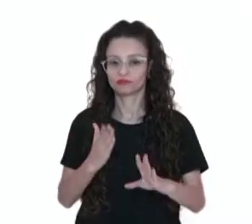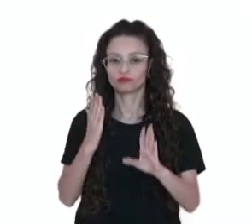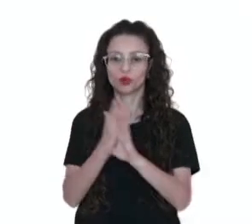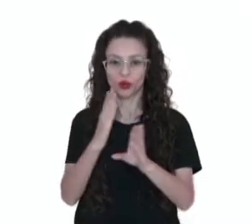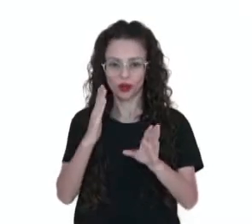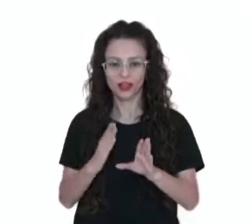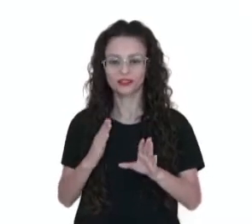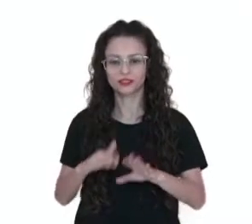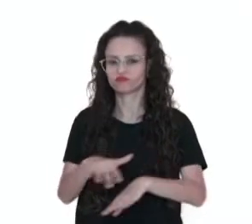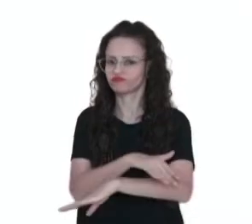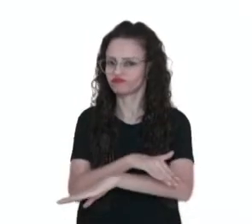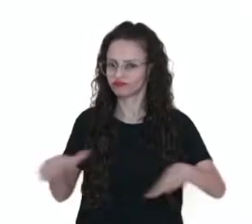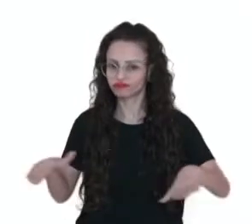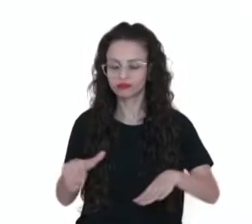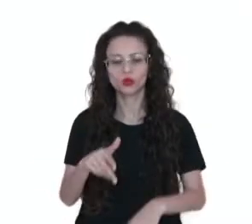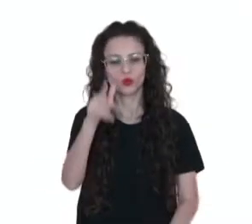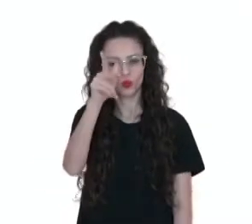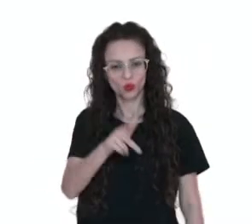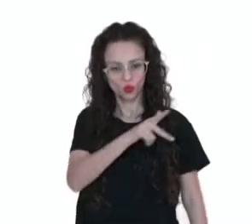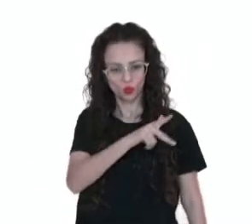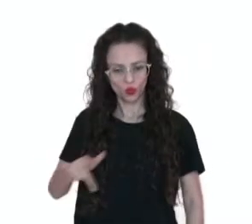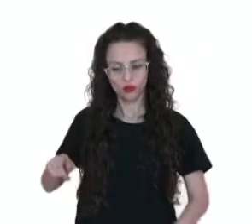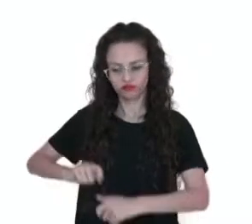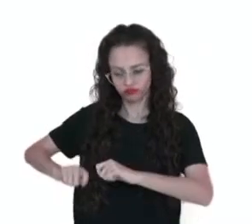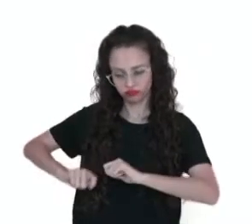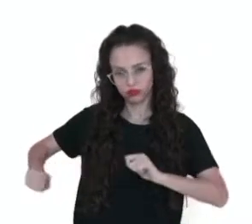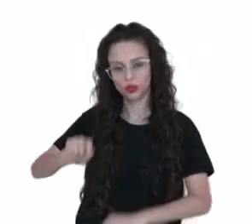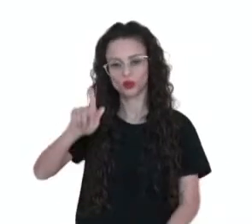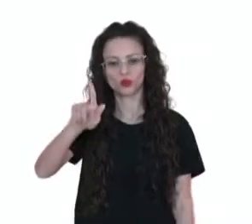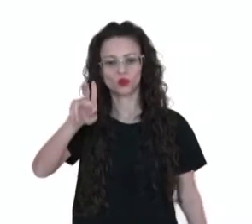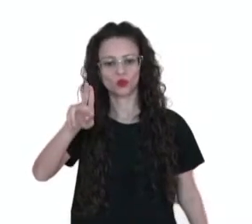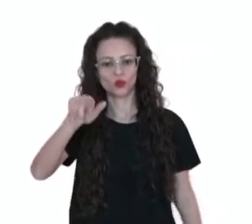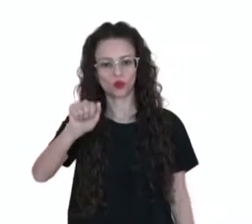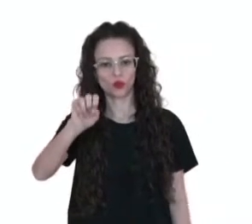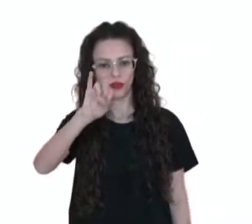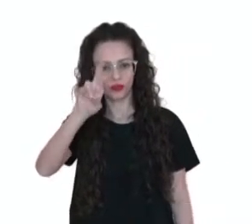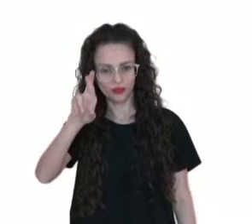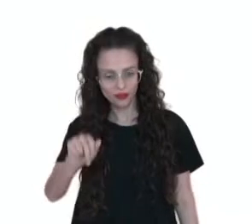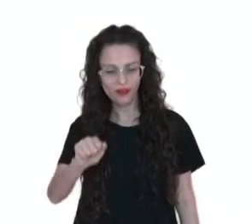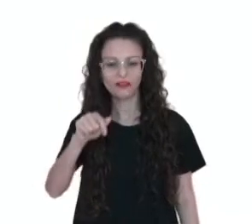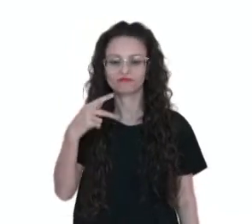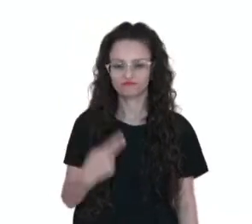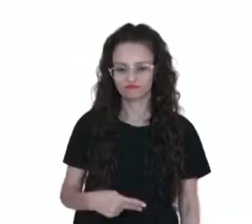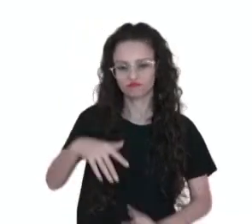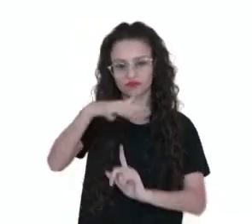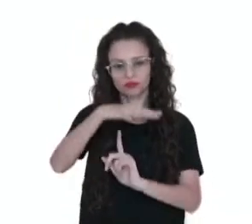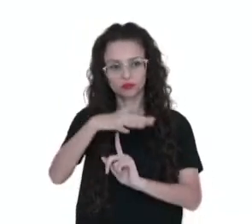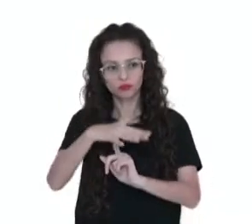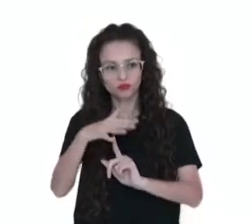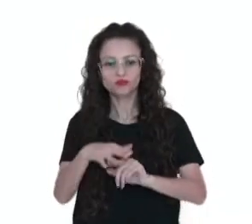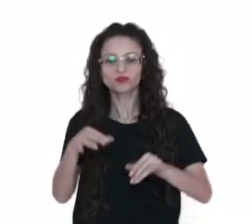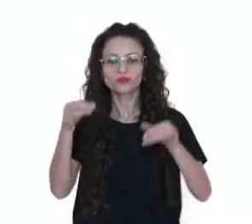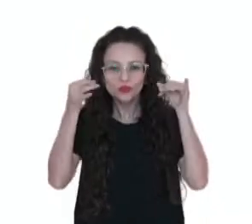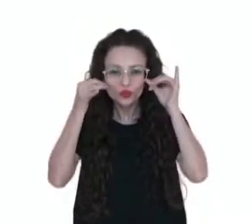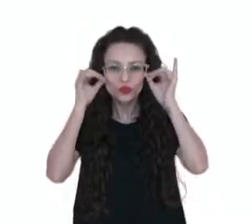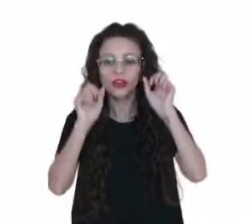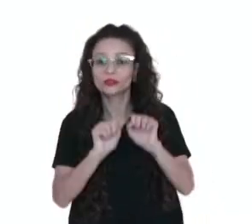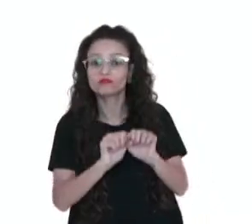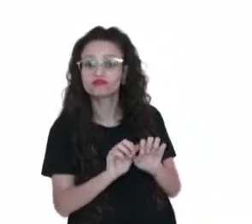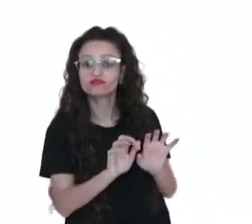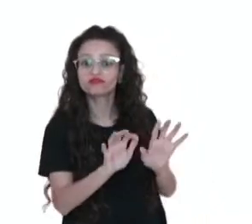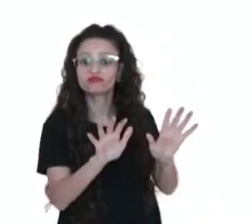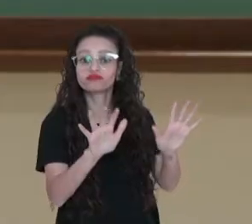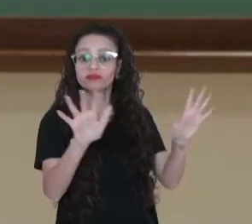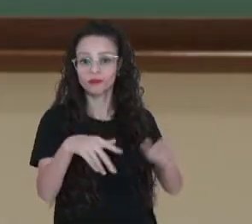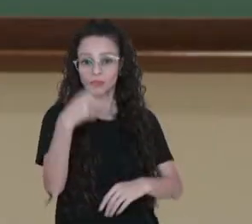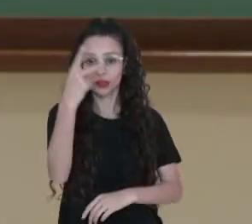das missões jesuíticas do Guairá, aqui no Paraná, né, pelos bandeirantes, o gado das missões espalhou-se pelas Campinas. Então aqui